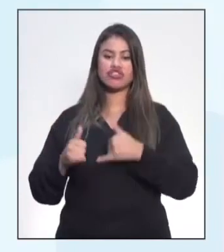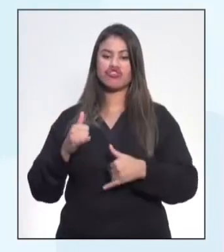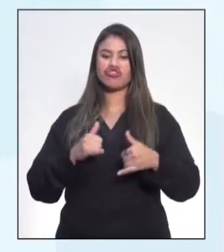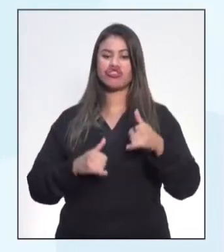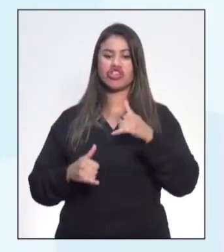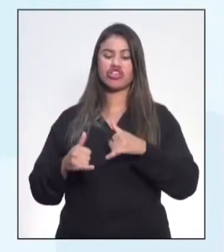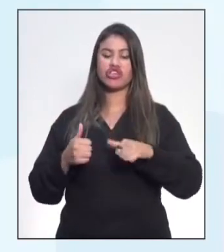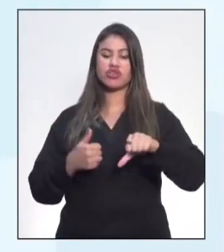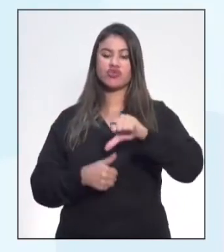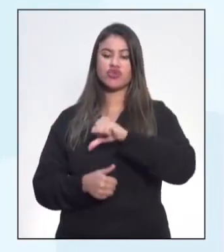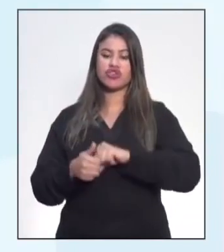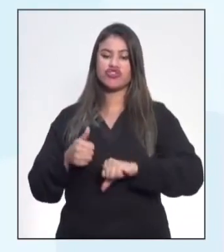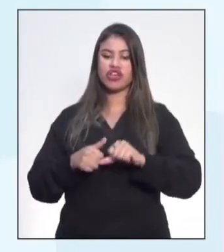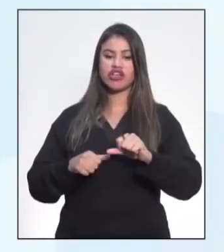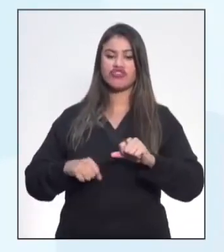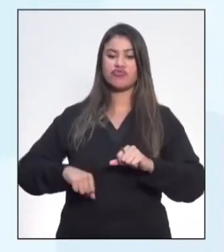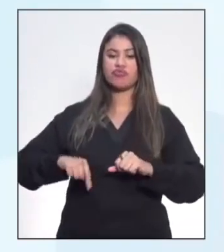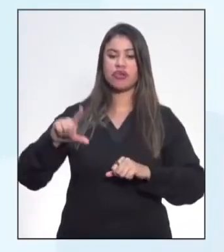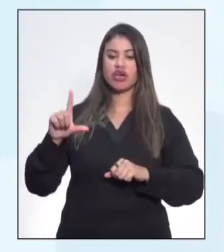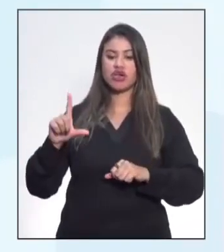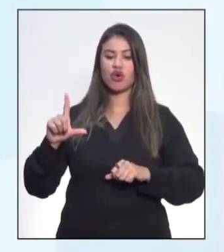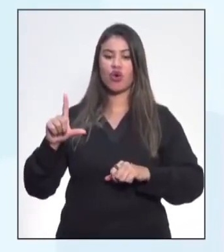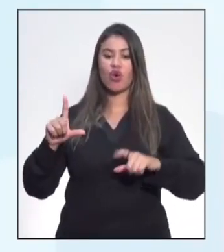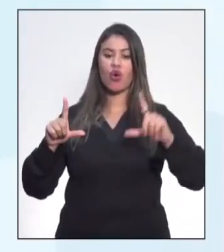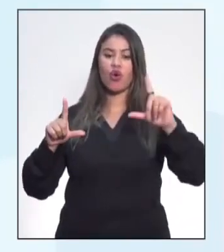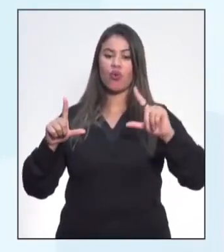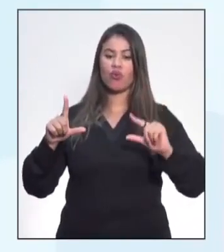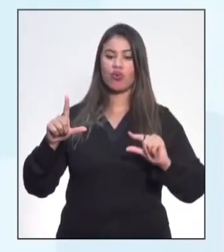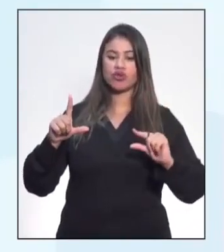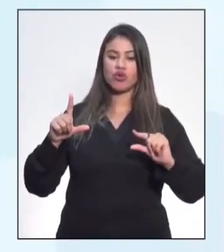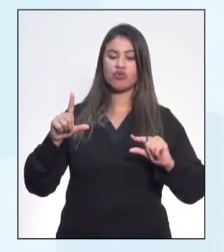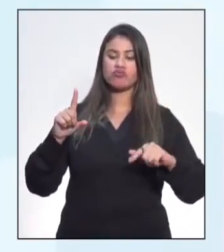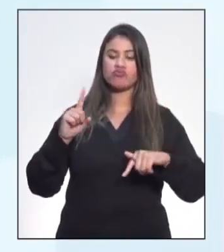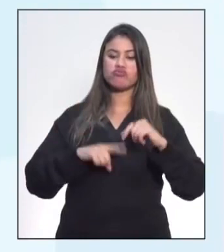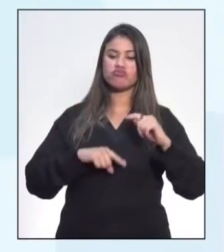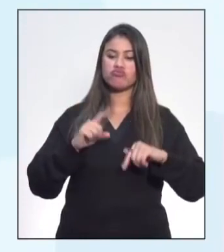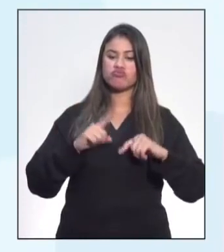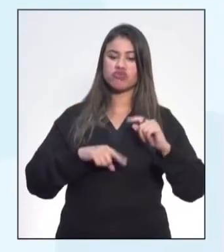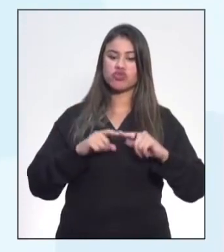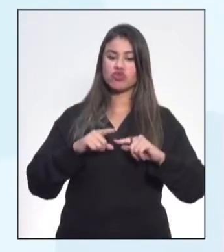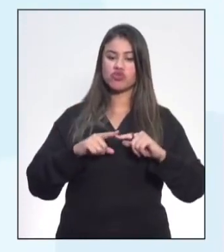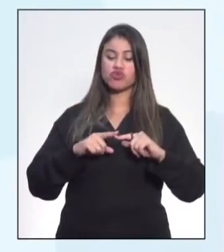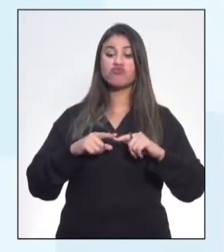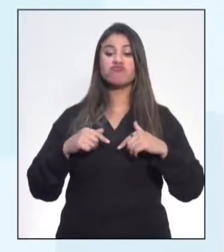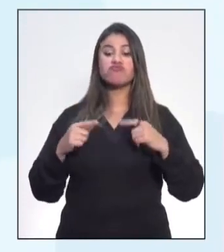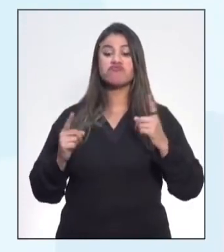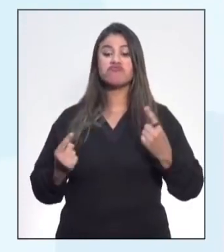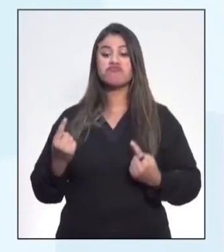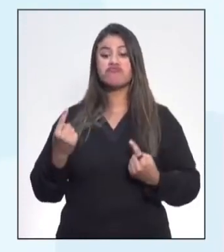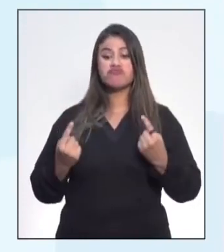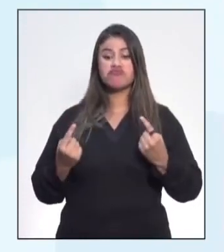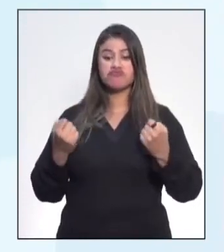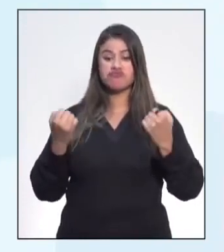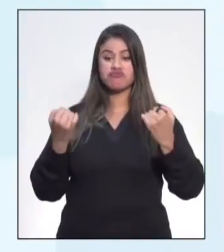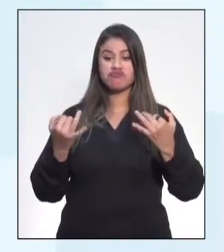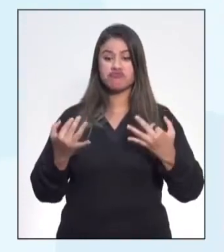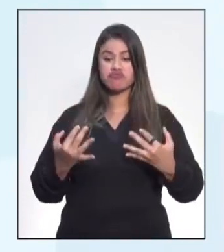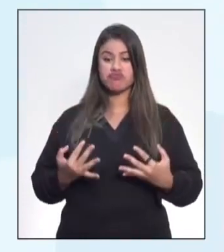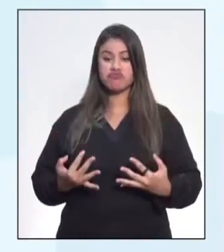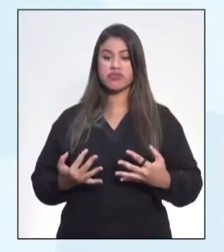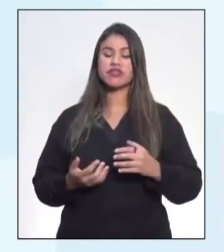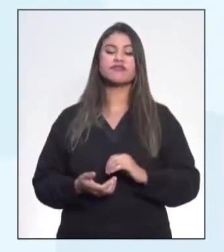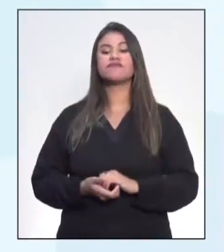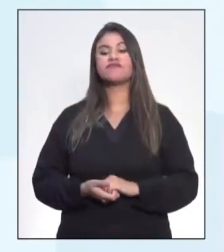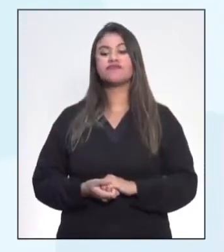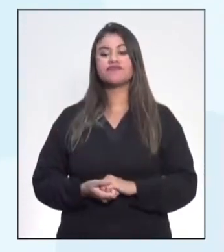dos reagentes é maior ou menor que a energia do produto? Justifique a resposta de vocês,